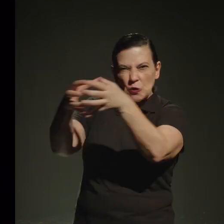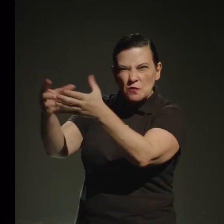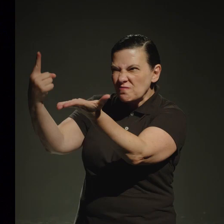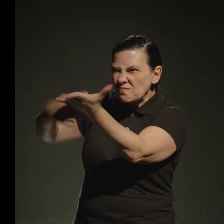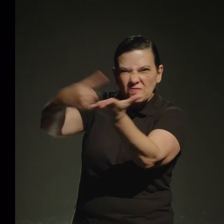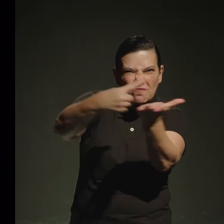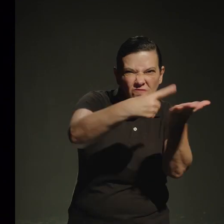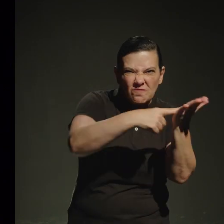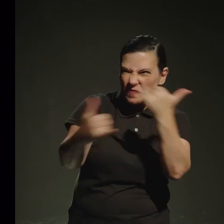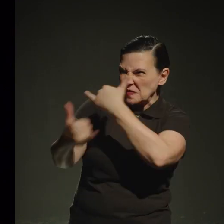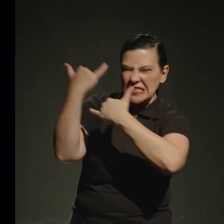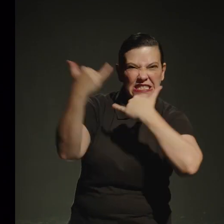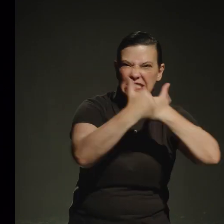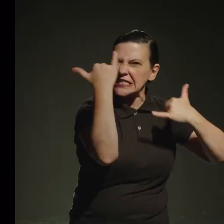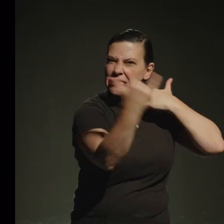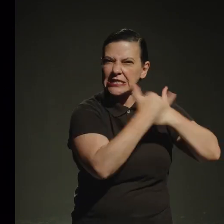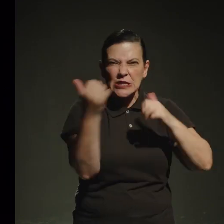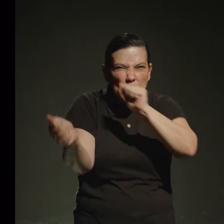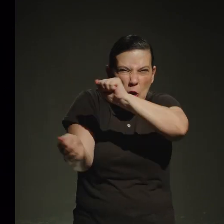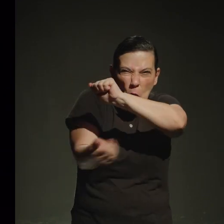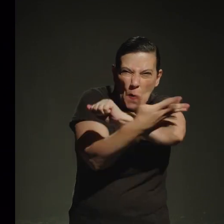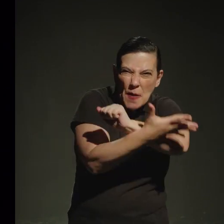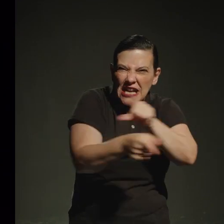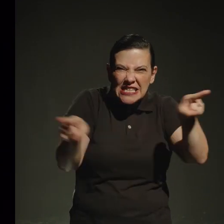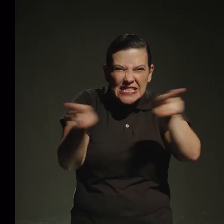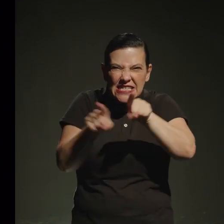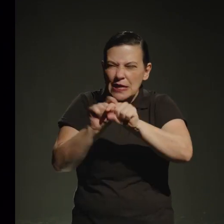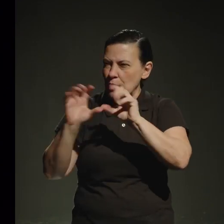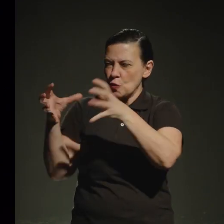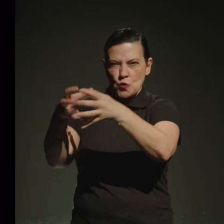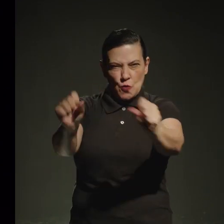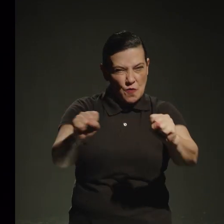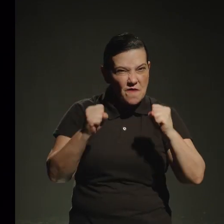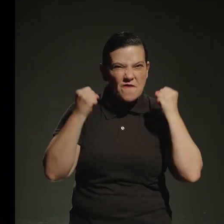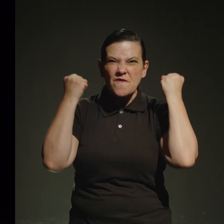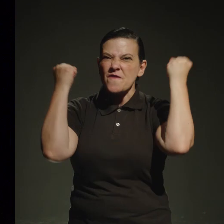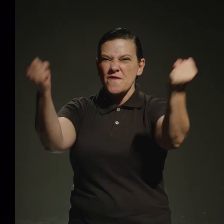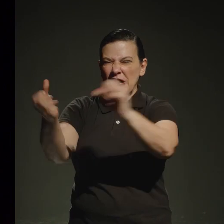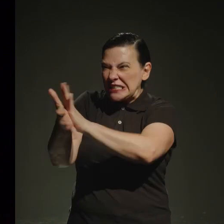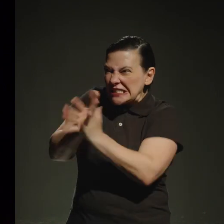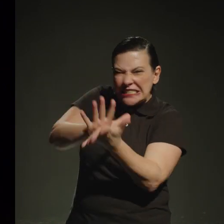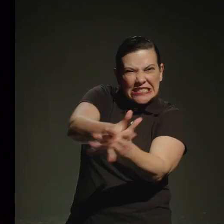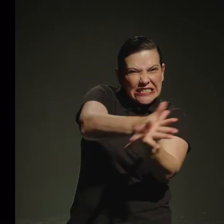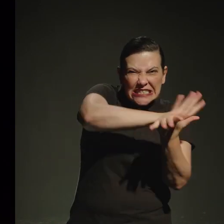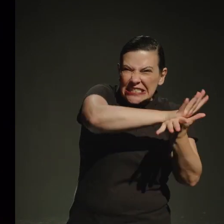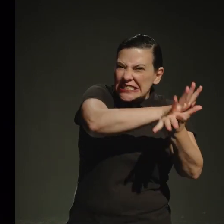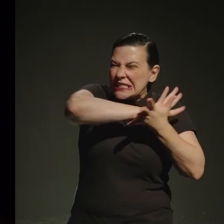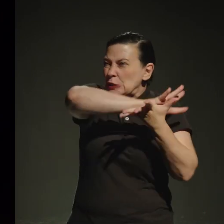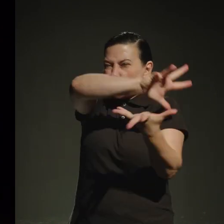dos vilões, dos corruptos, nigromantes, mouros encantados, opressores de toda a aldeia